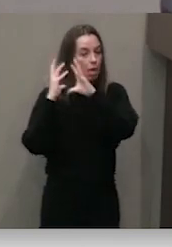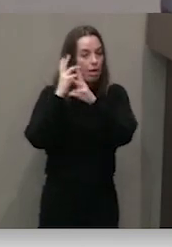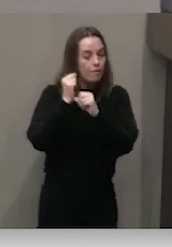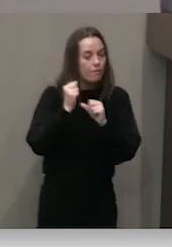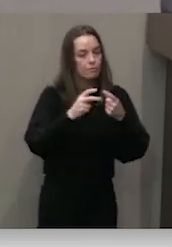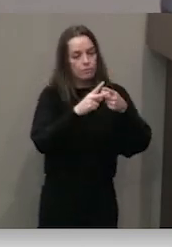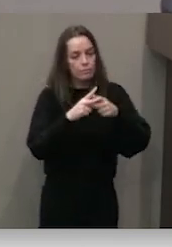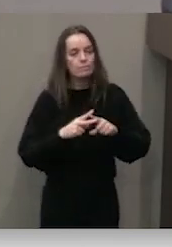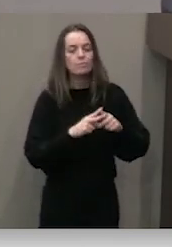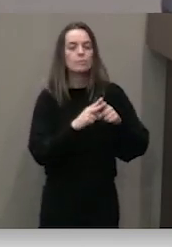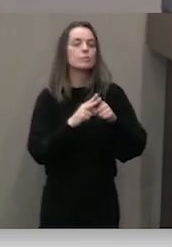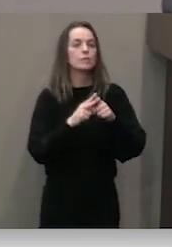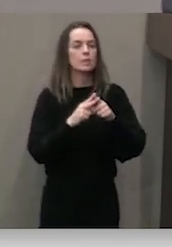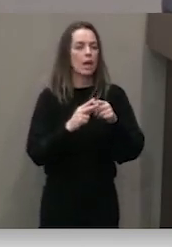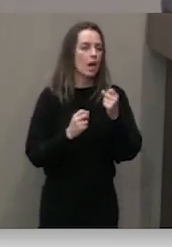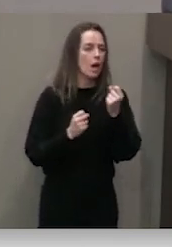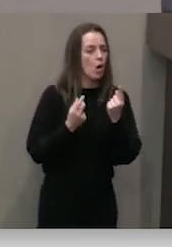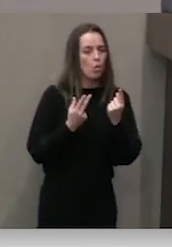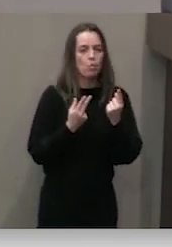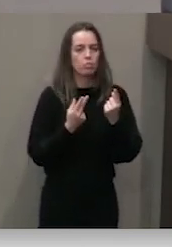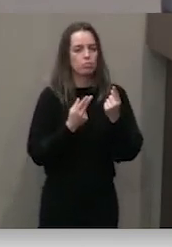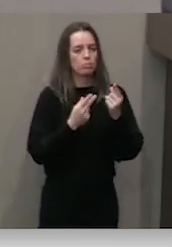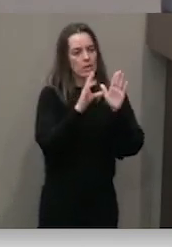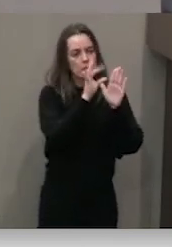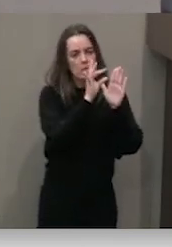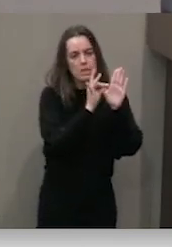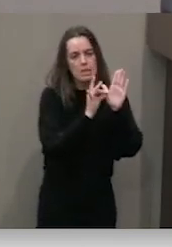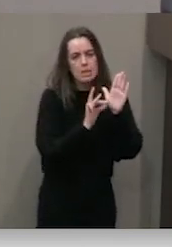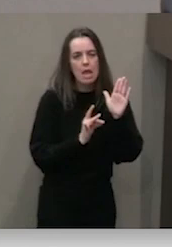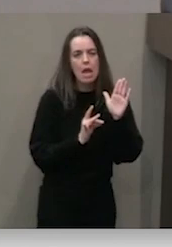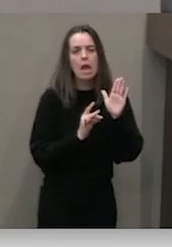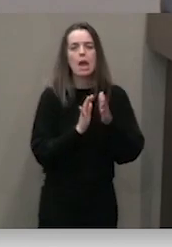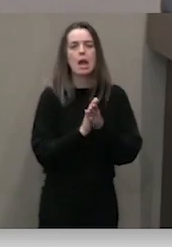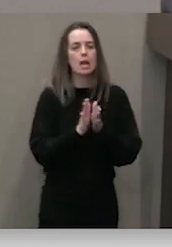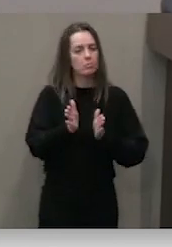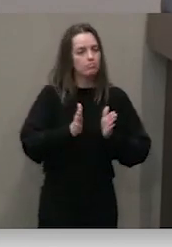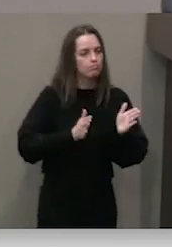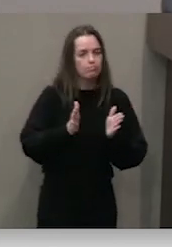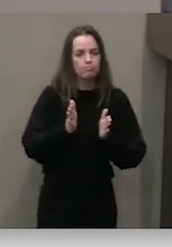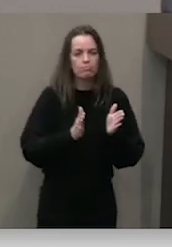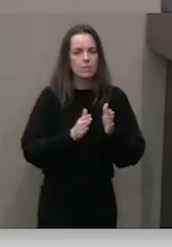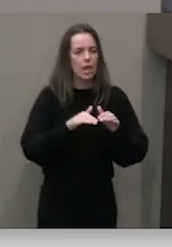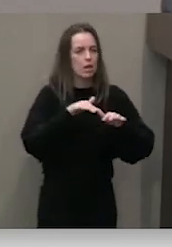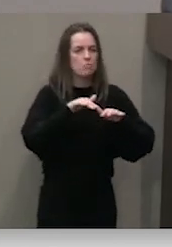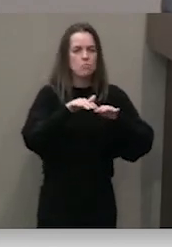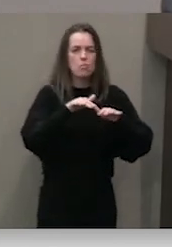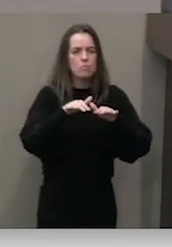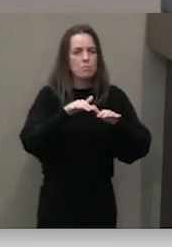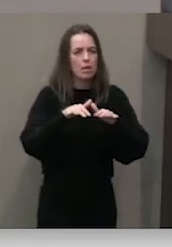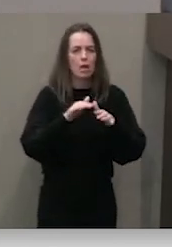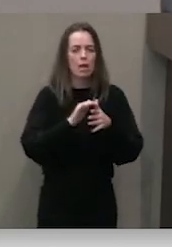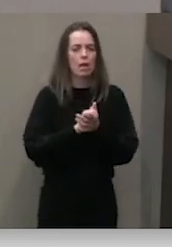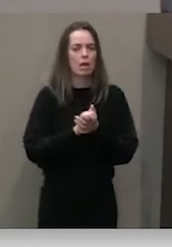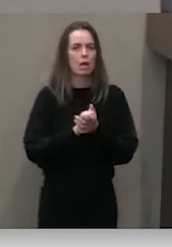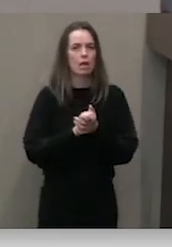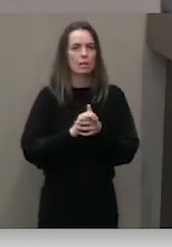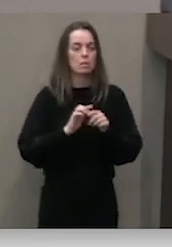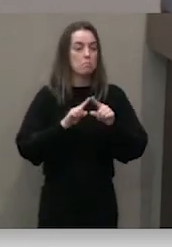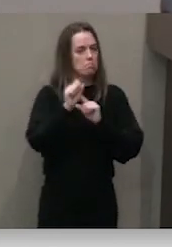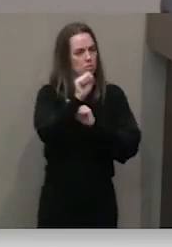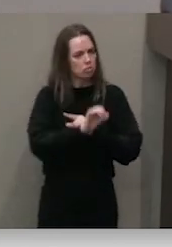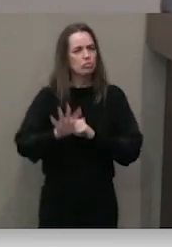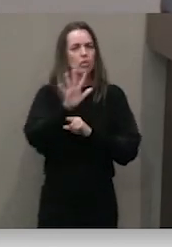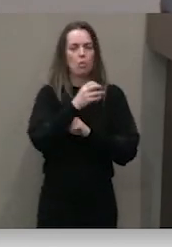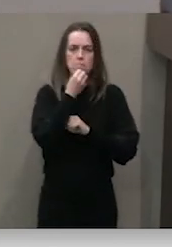e que a gente pode rever, a gente precisa rever questões de mobilidade, de diretrizes de mobilidade, mas em linhas gerais é